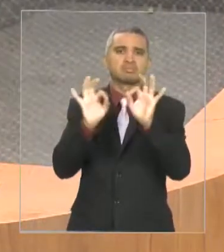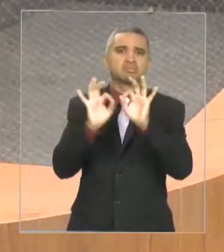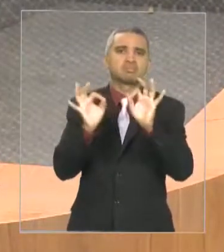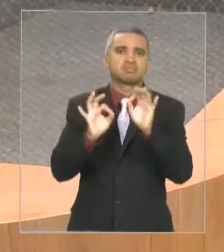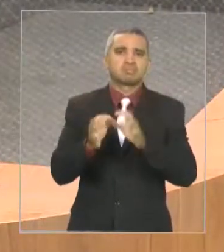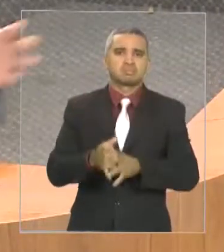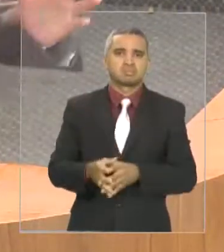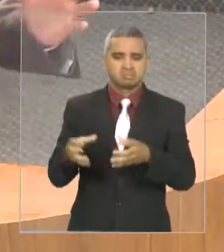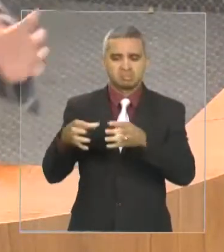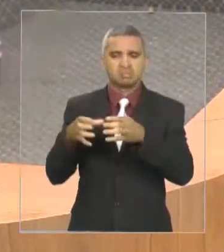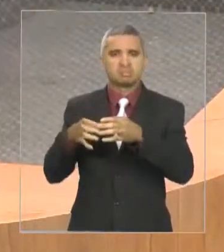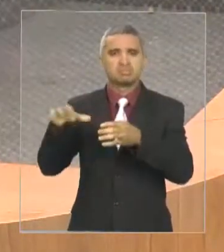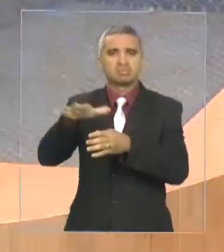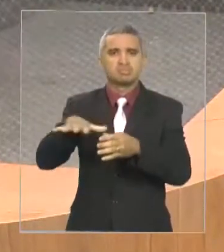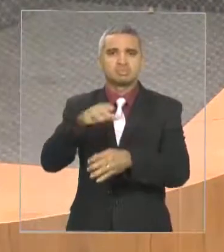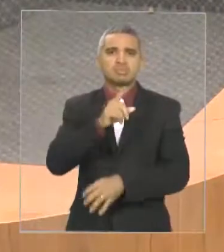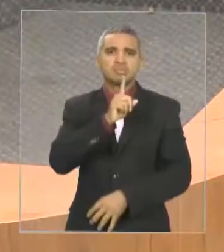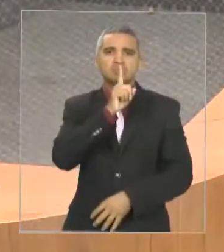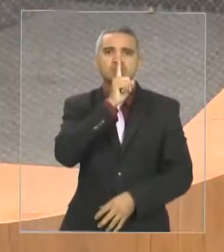silêncio sepulcral